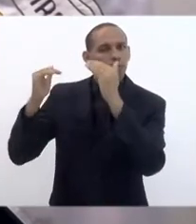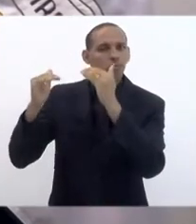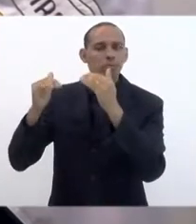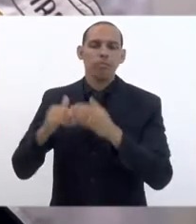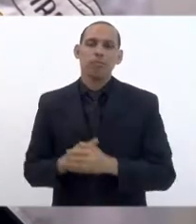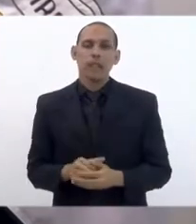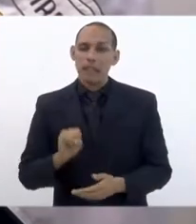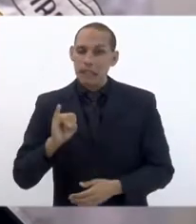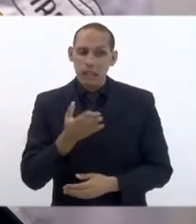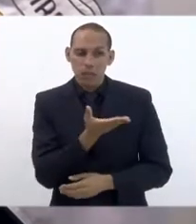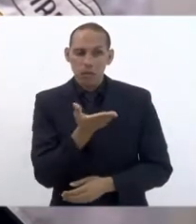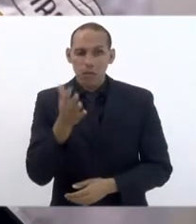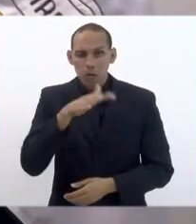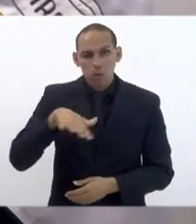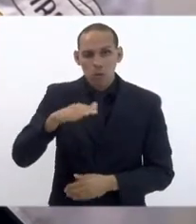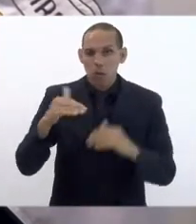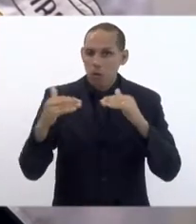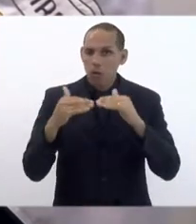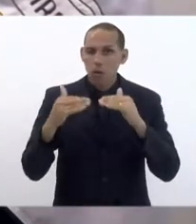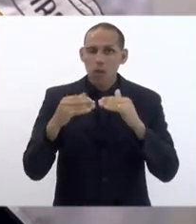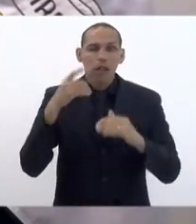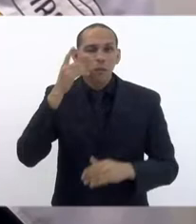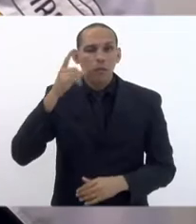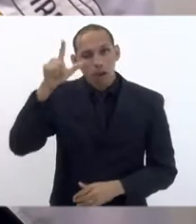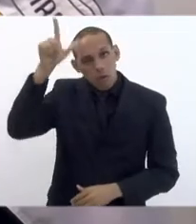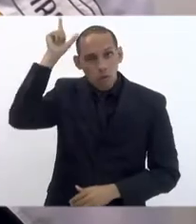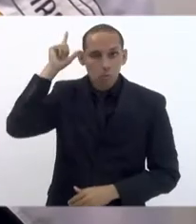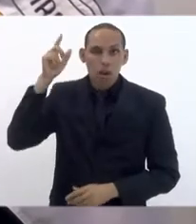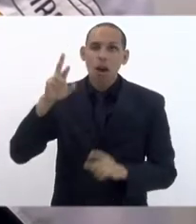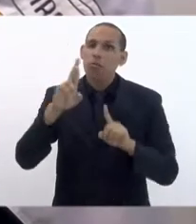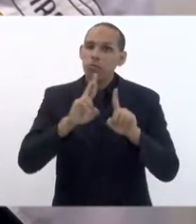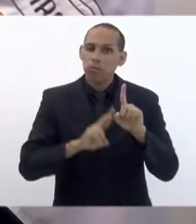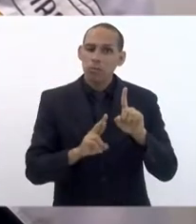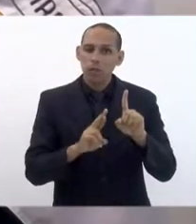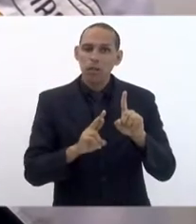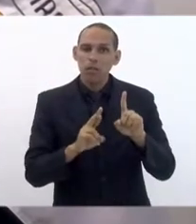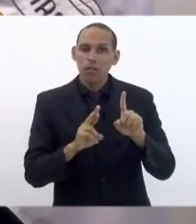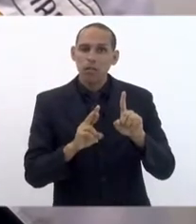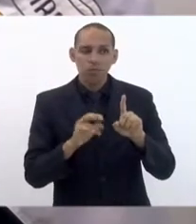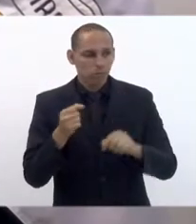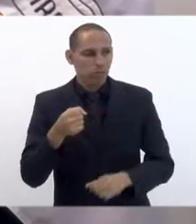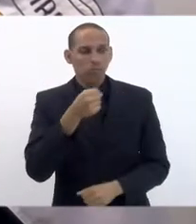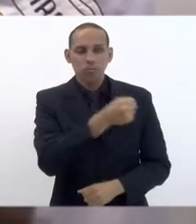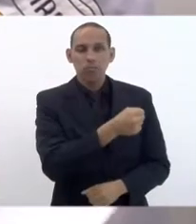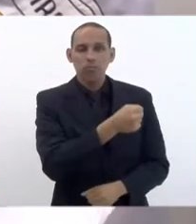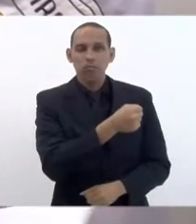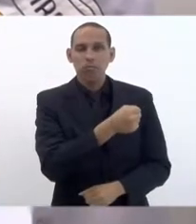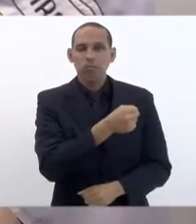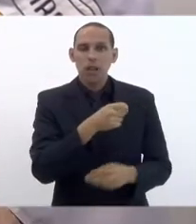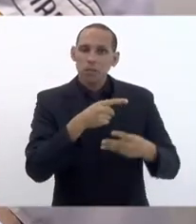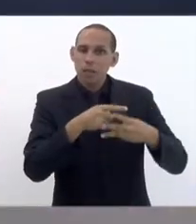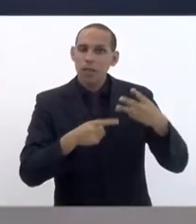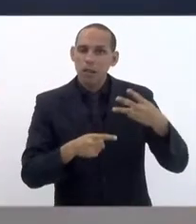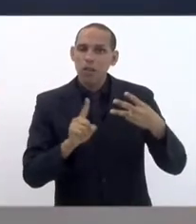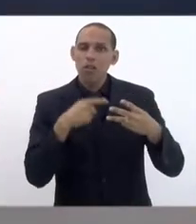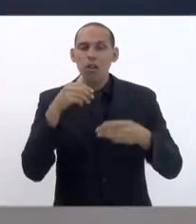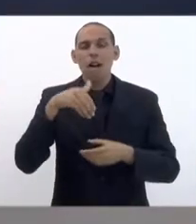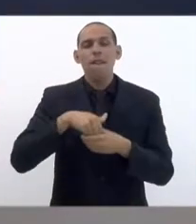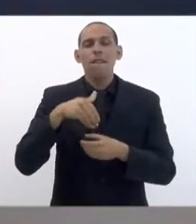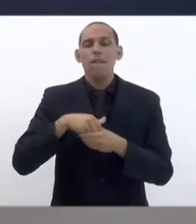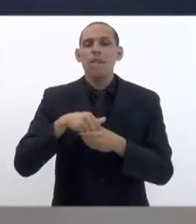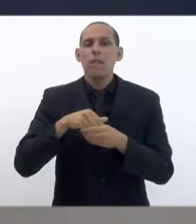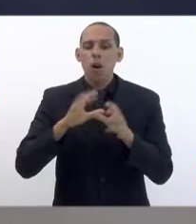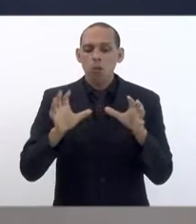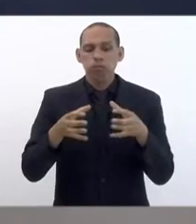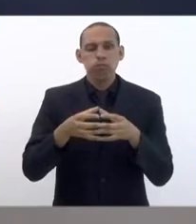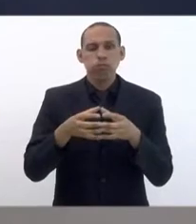se todos concordarem, nomear o deputado Luiz Paulo como relator dos três. E aí votamos em conjunto, em bloco. O tema é o mesmo e